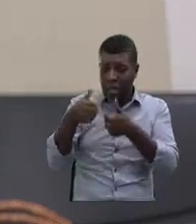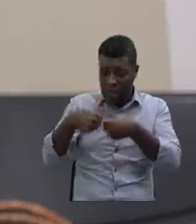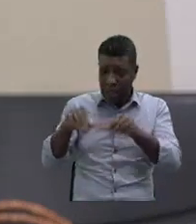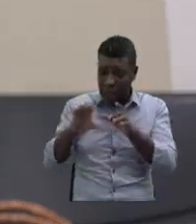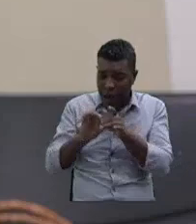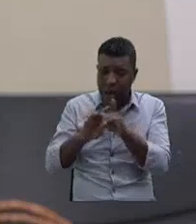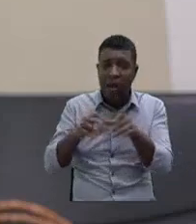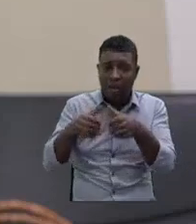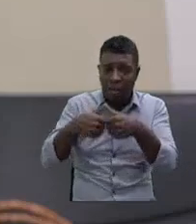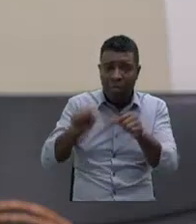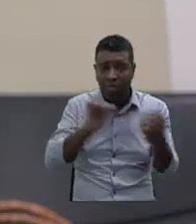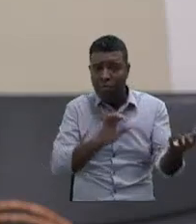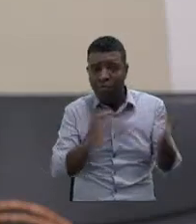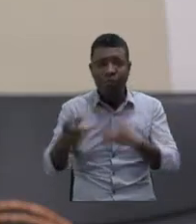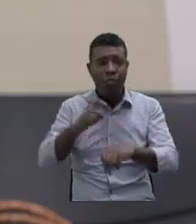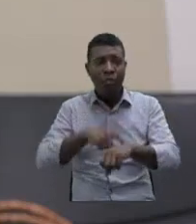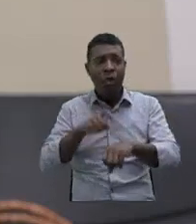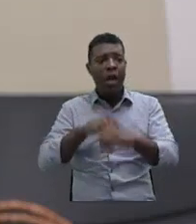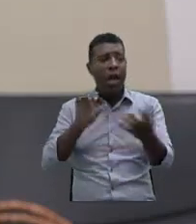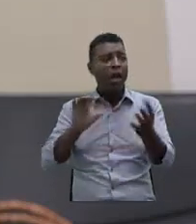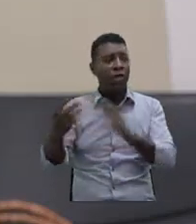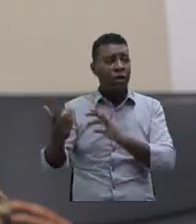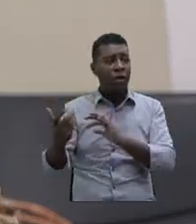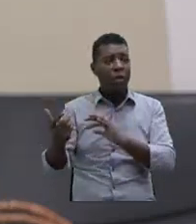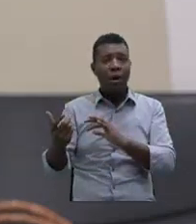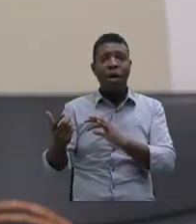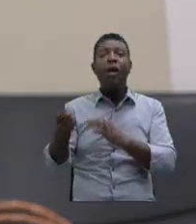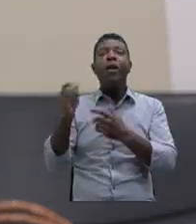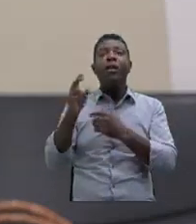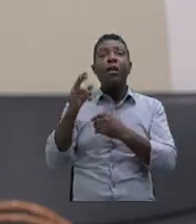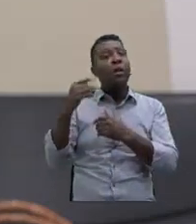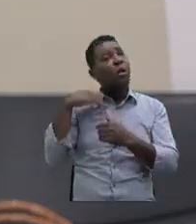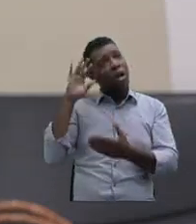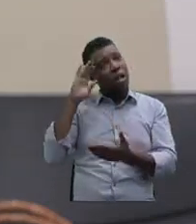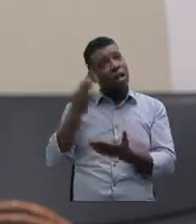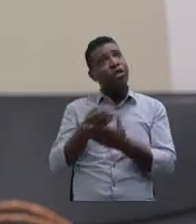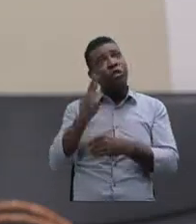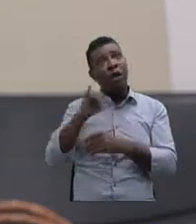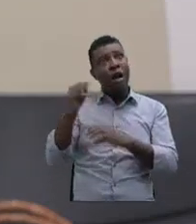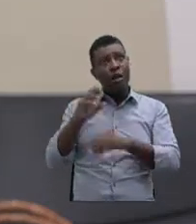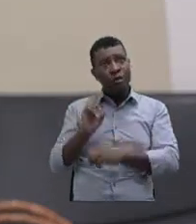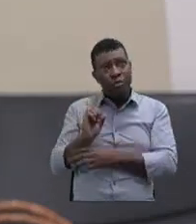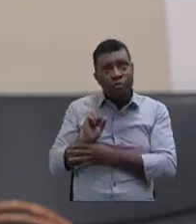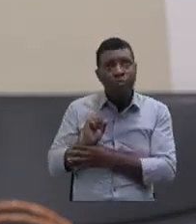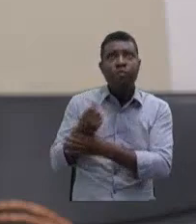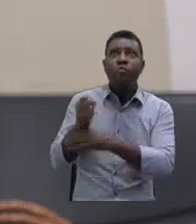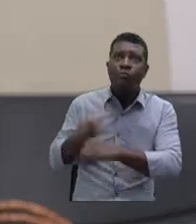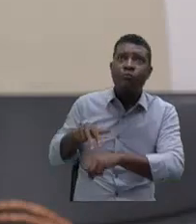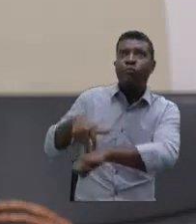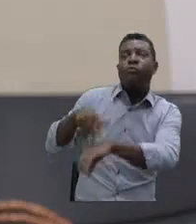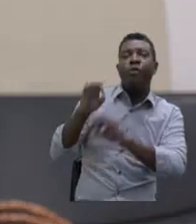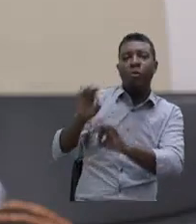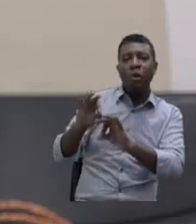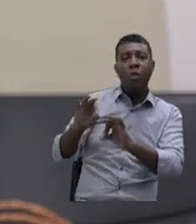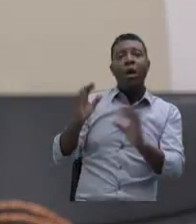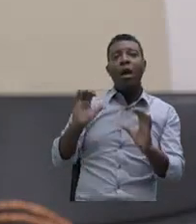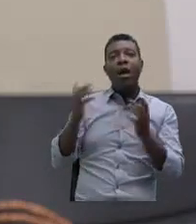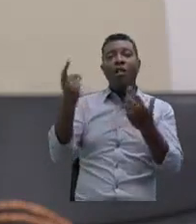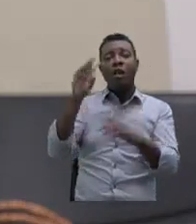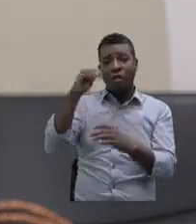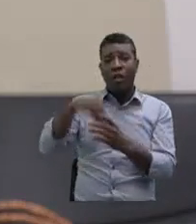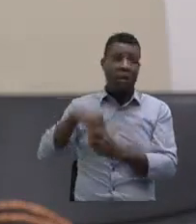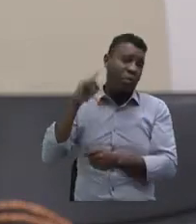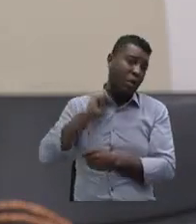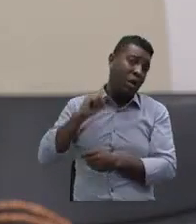passando por reforma, também eu acredito que vai reforçar. Mas a solução para os grandes eventos em Minas Gerais e na cidade